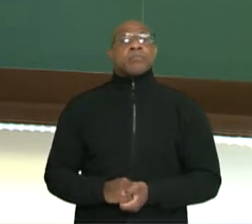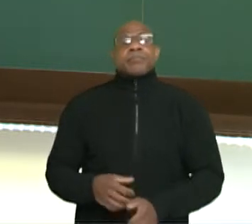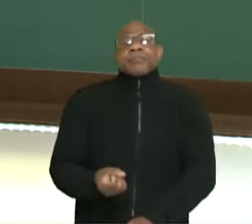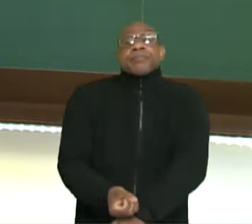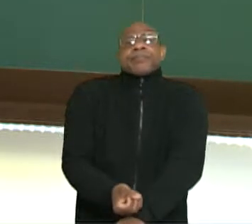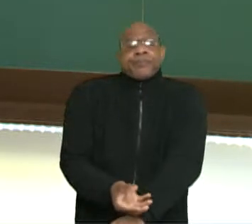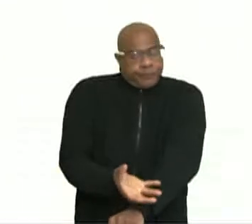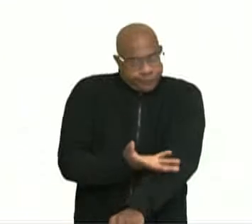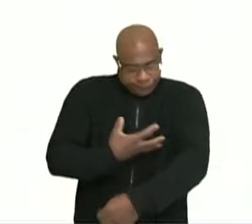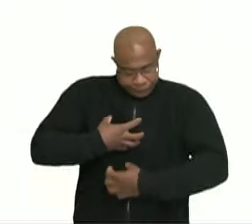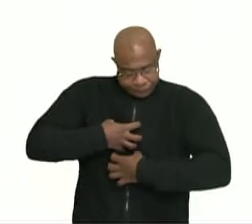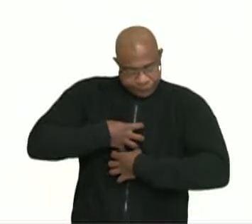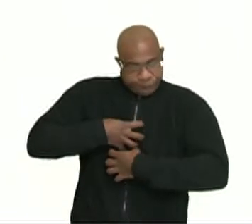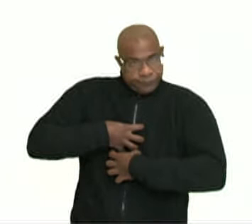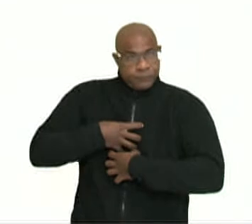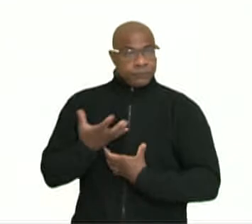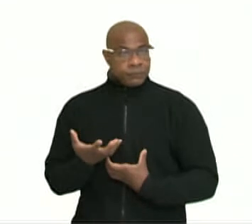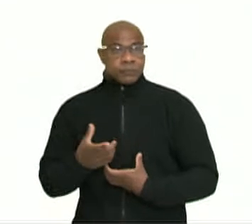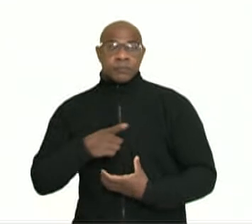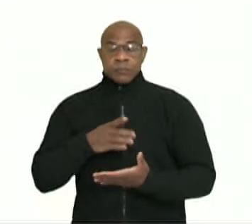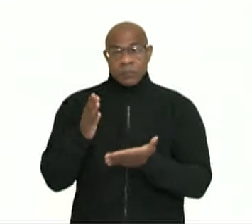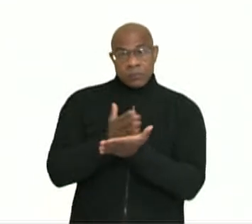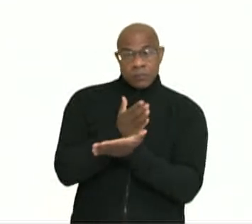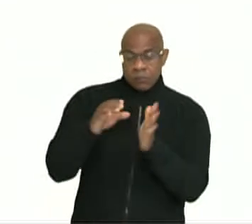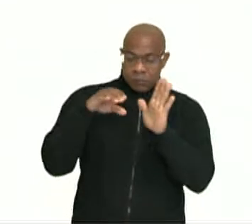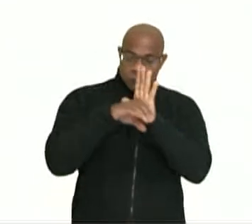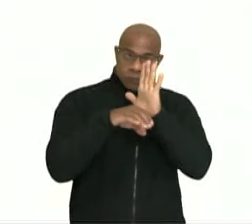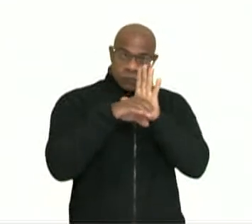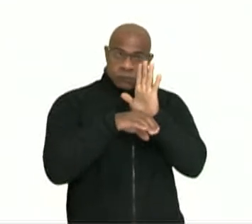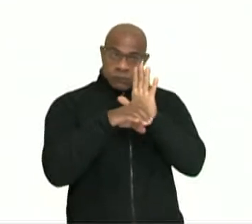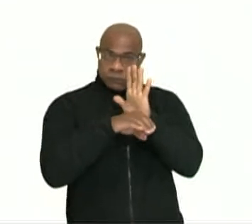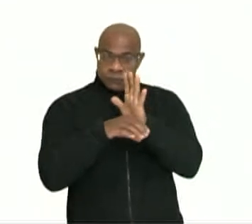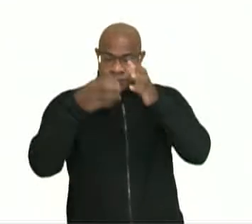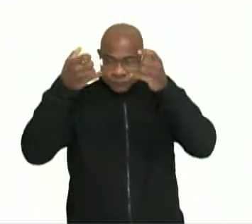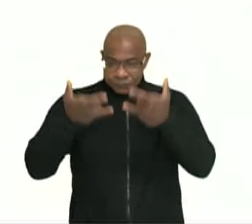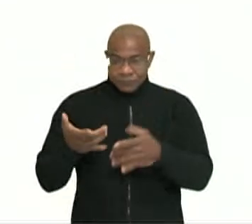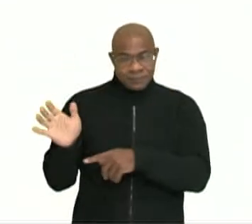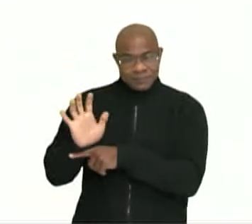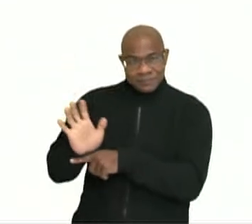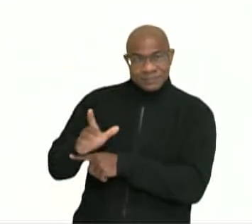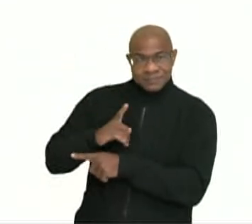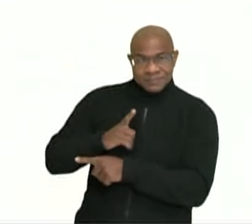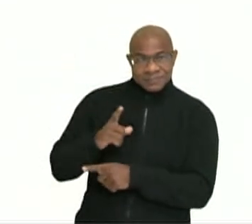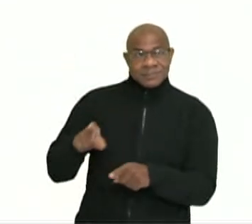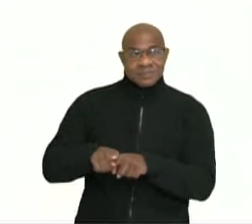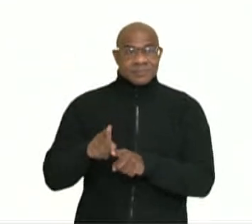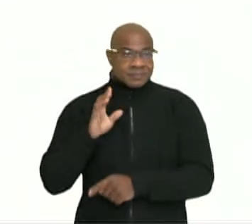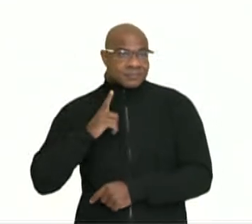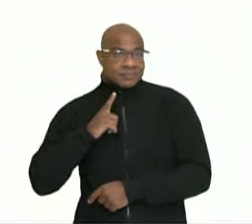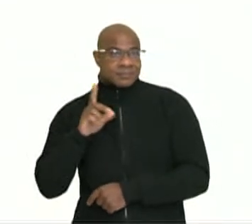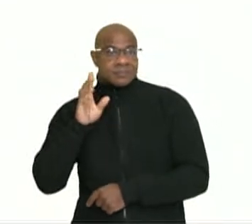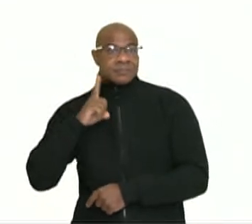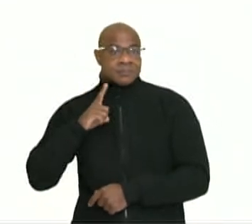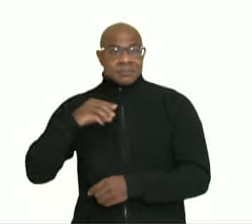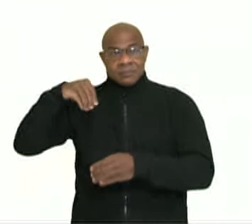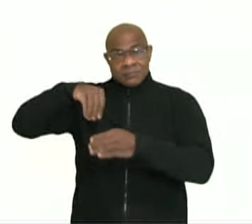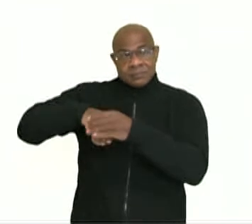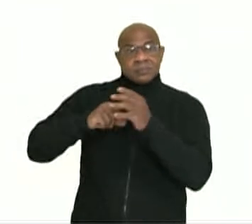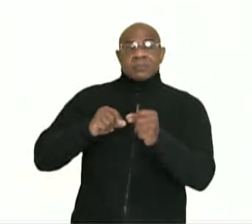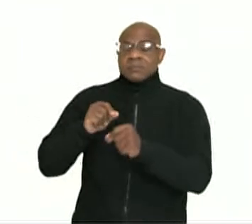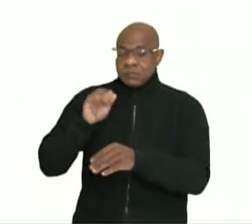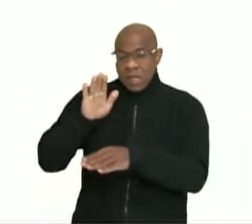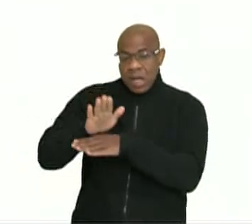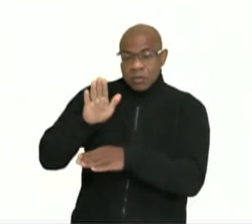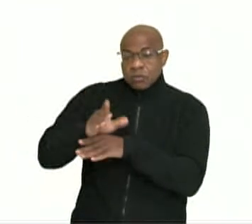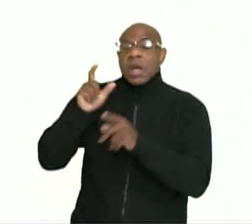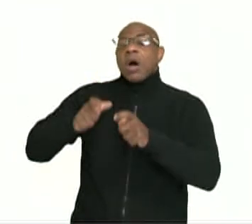Emoções e sentimentos, olha lá. Temos alguns conceitos trabalhados nas cenas que encontram respaldo na ciência. É o que eu falei, o